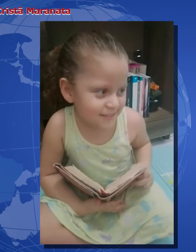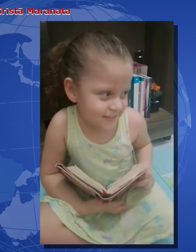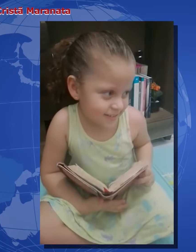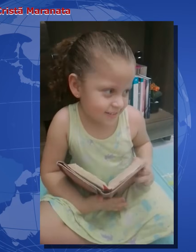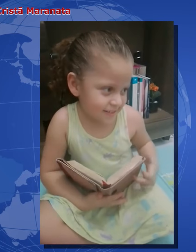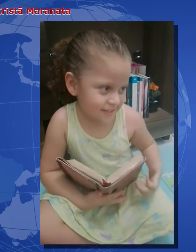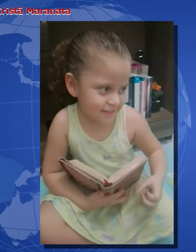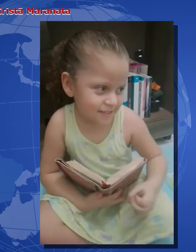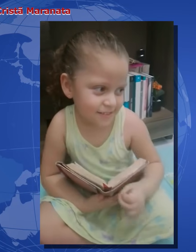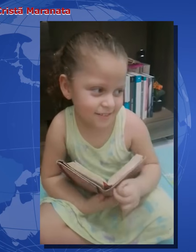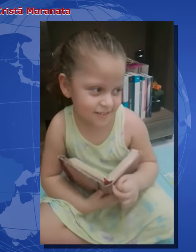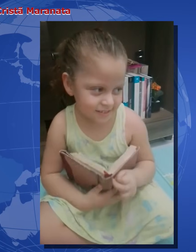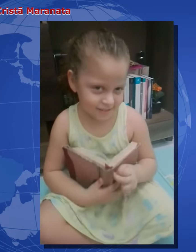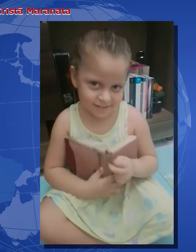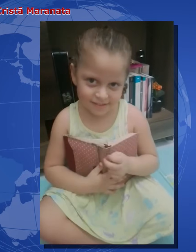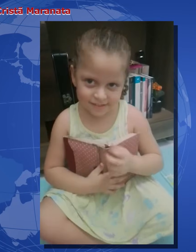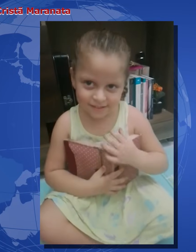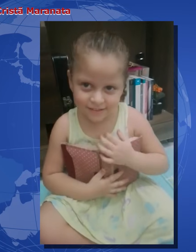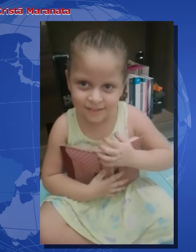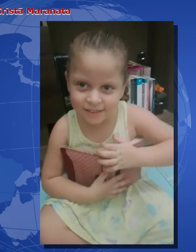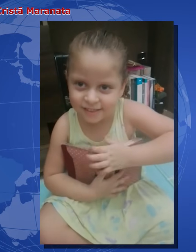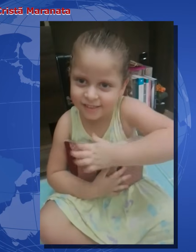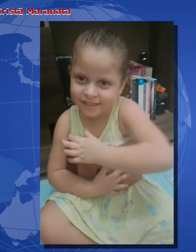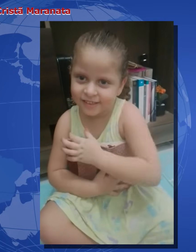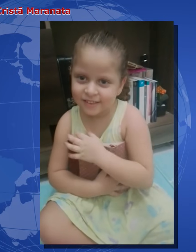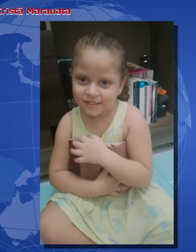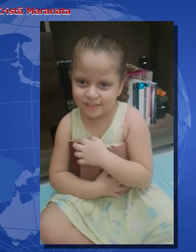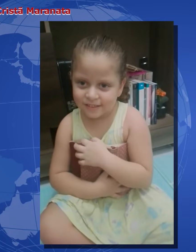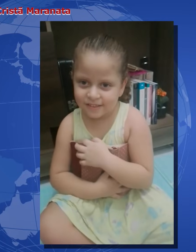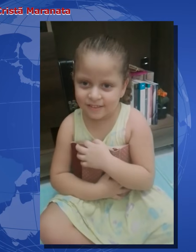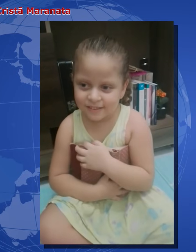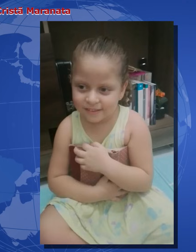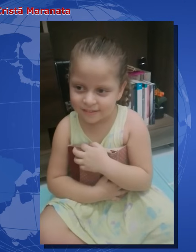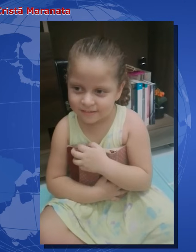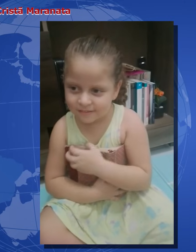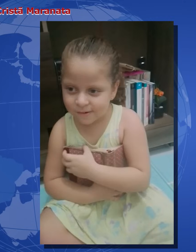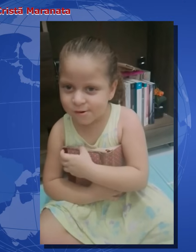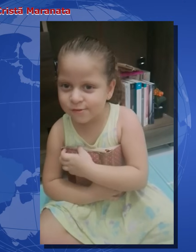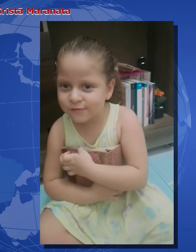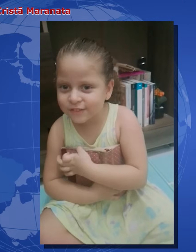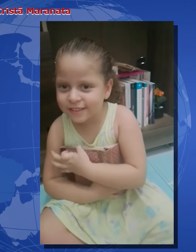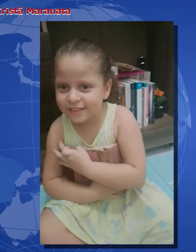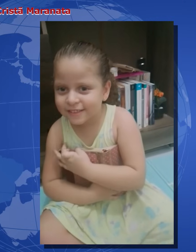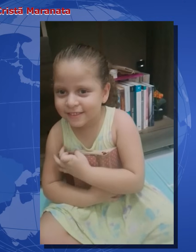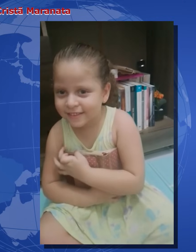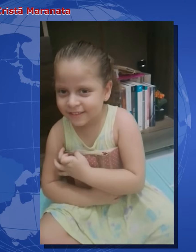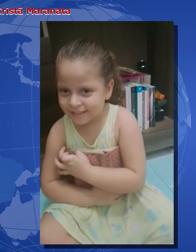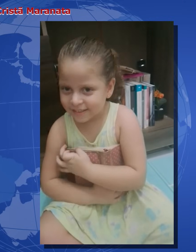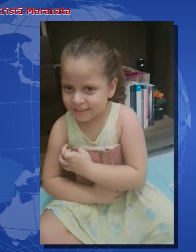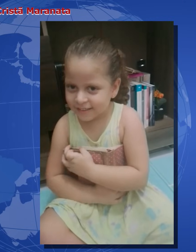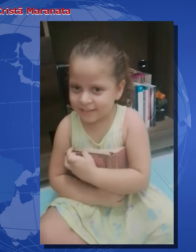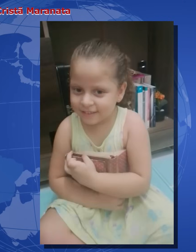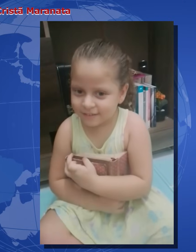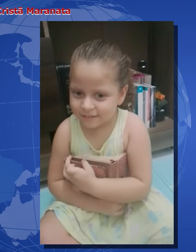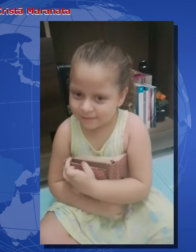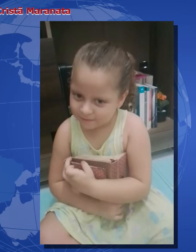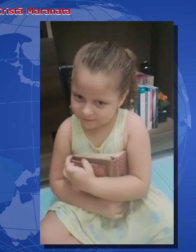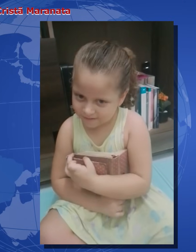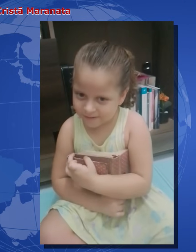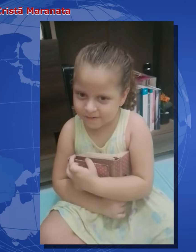para ser bem-aventurado? Primeiro, ler. Segundo, ouvir. E o